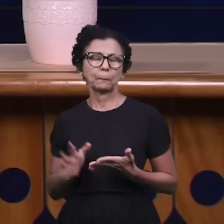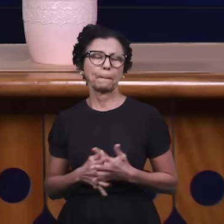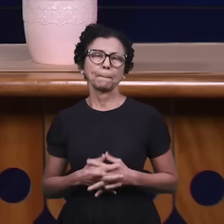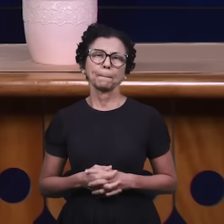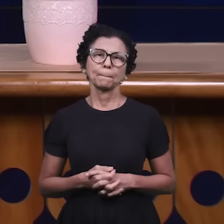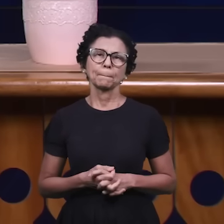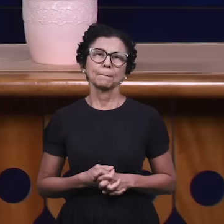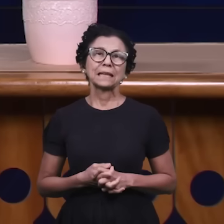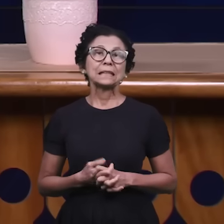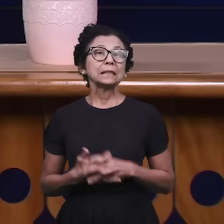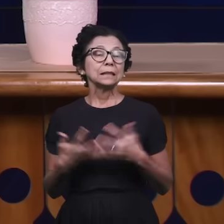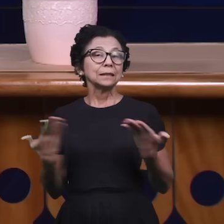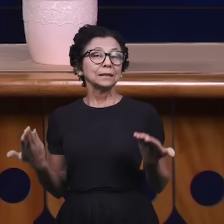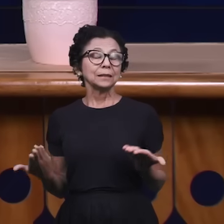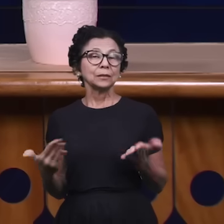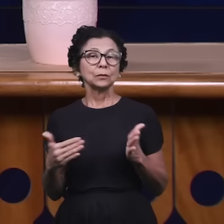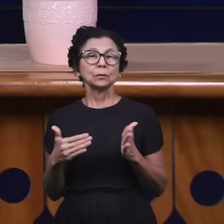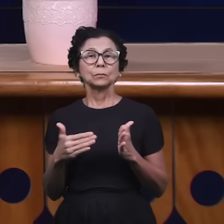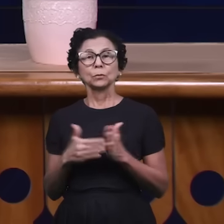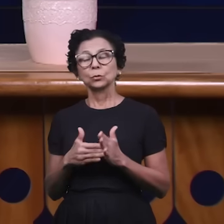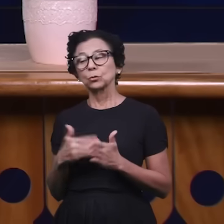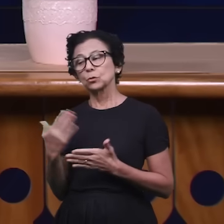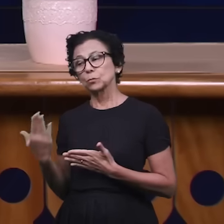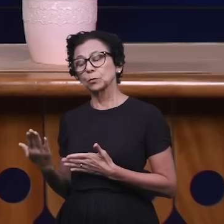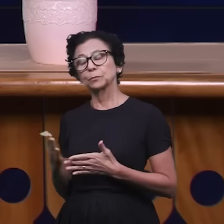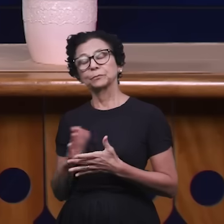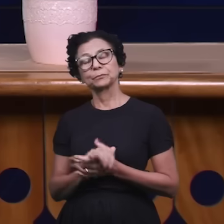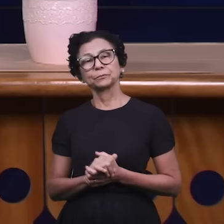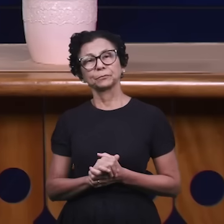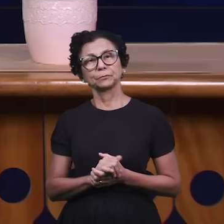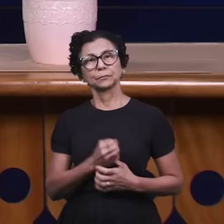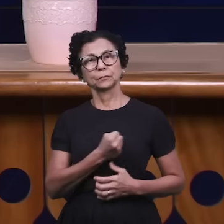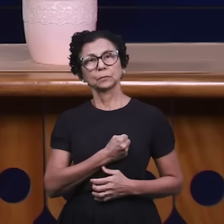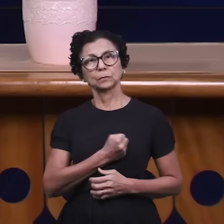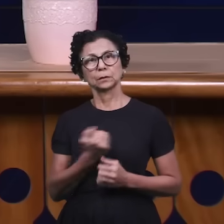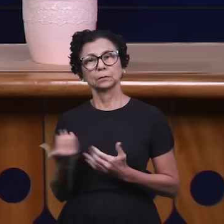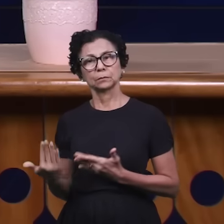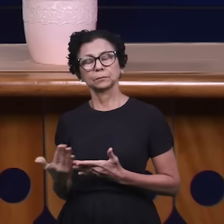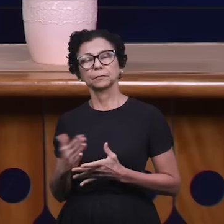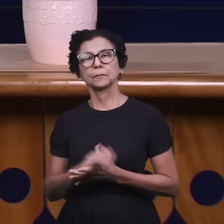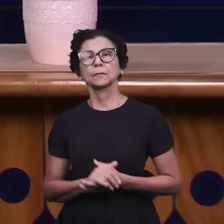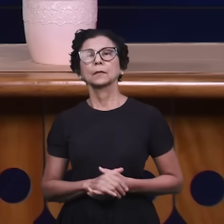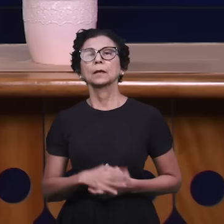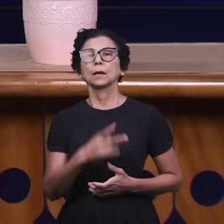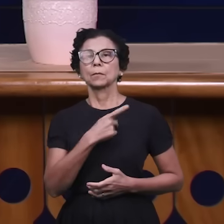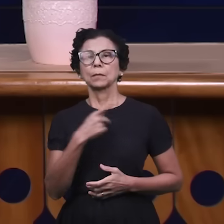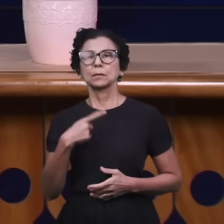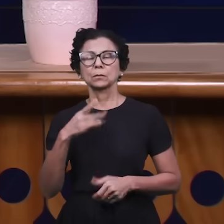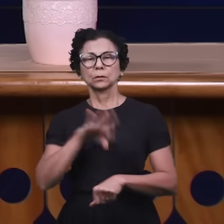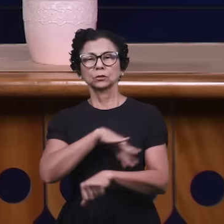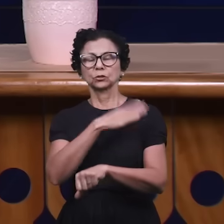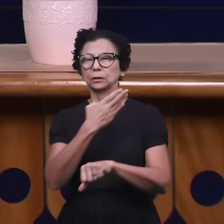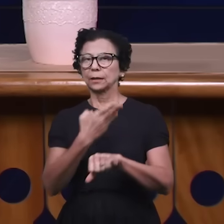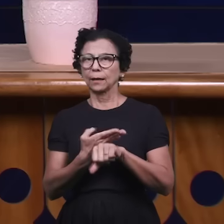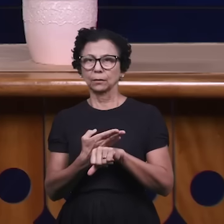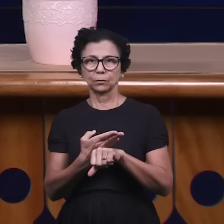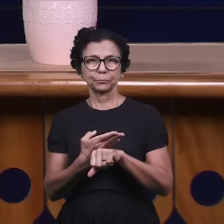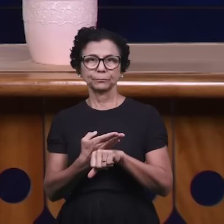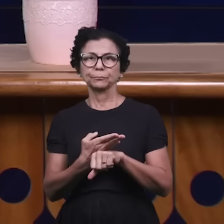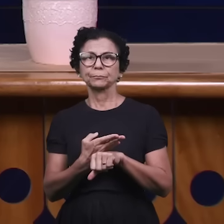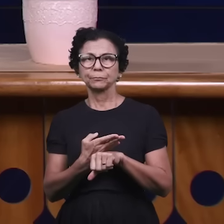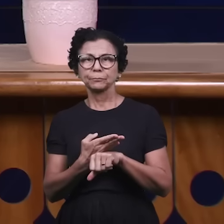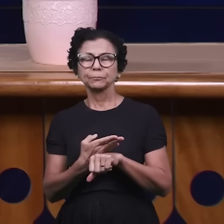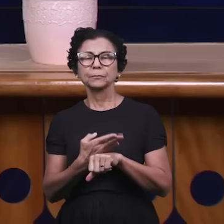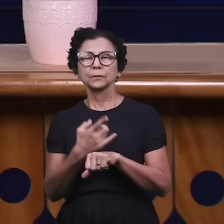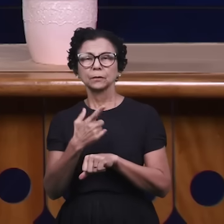algum outro culto. E por fim, o nosso 0800, onde há pastores